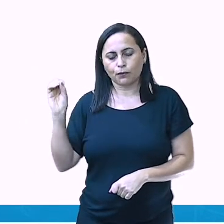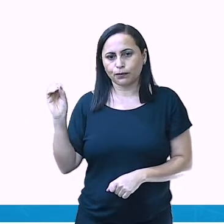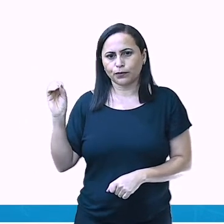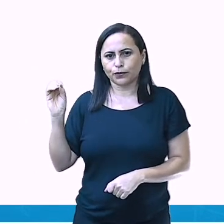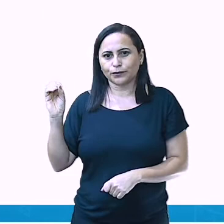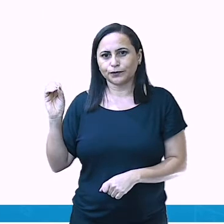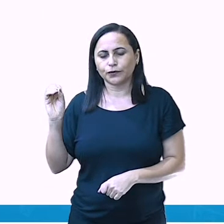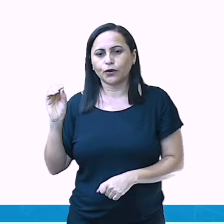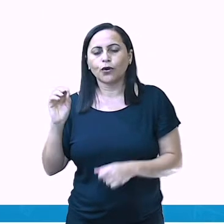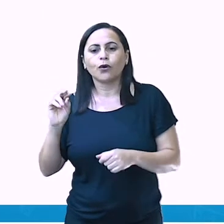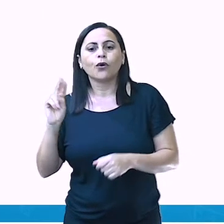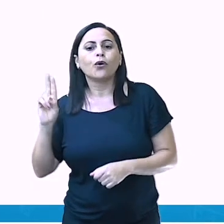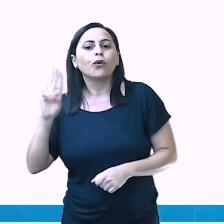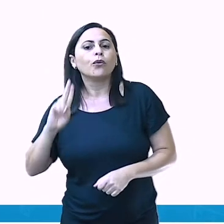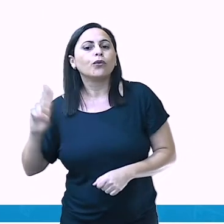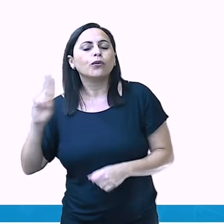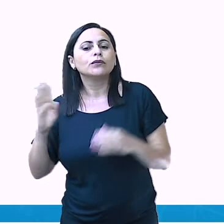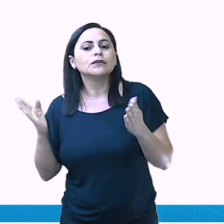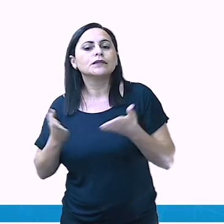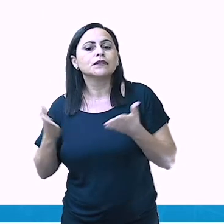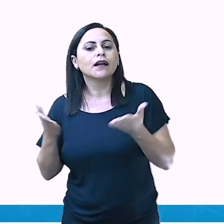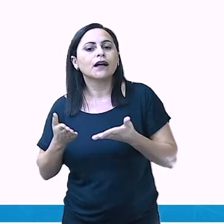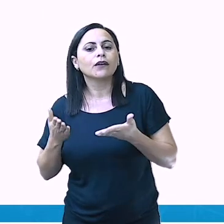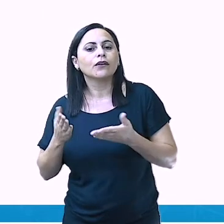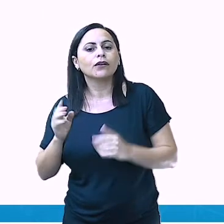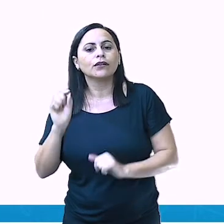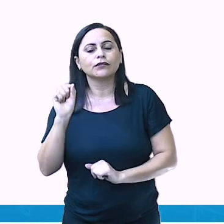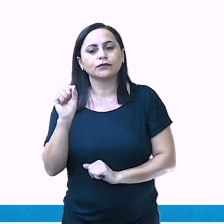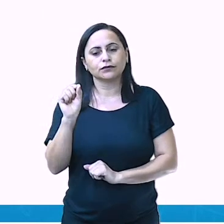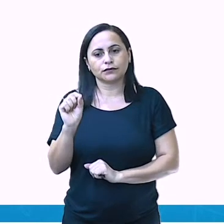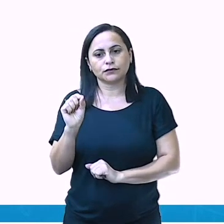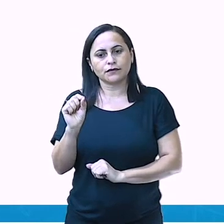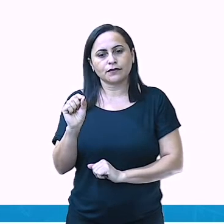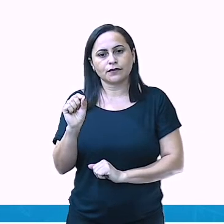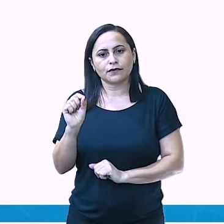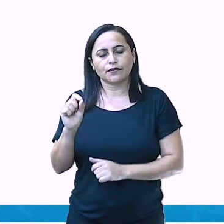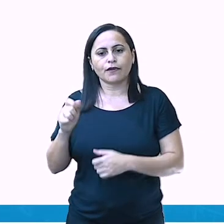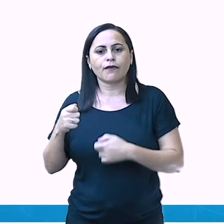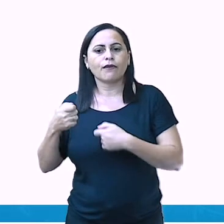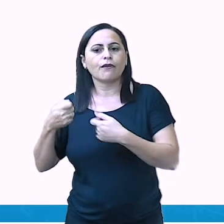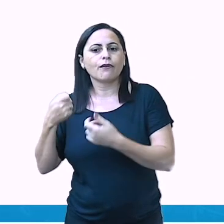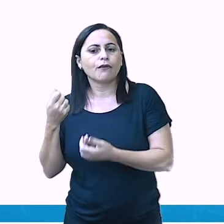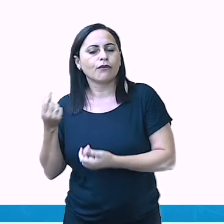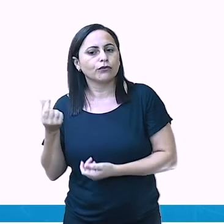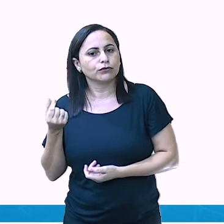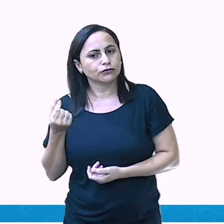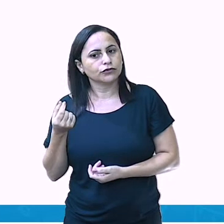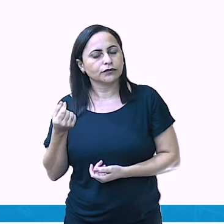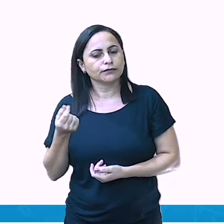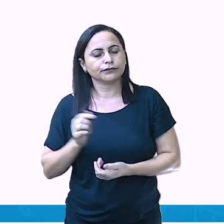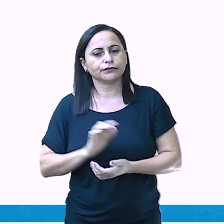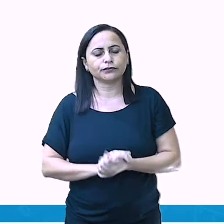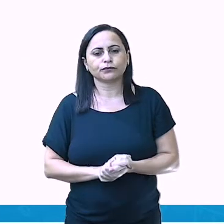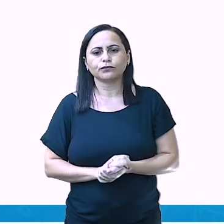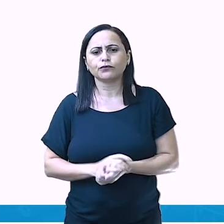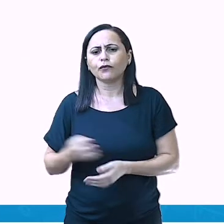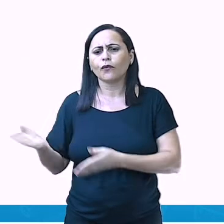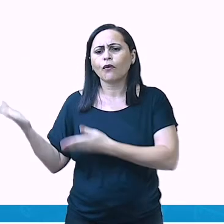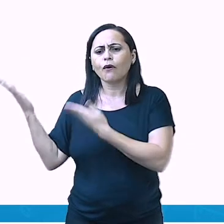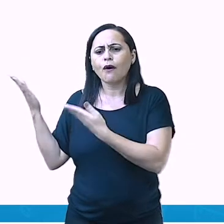comprar, eles faziam o quê? Essa feira livre. Então, o que eles expunham então? frutas,